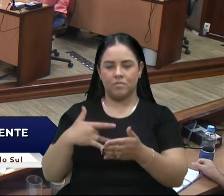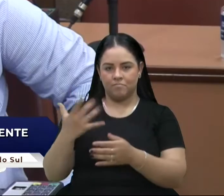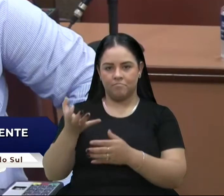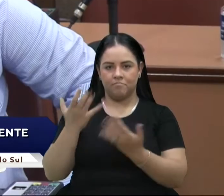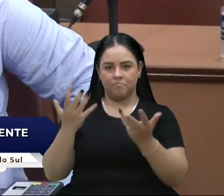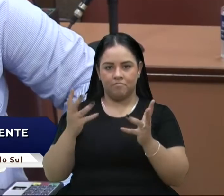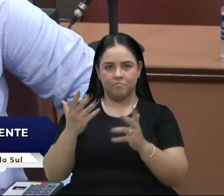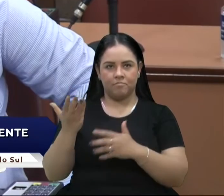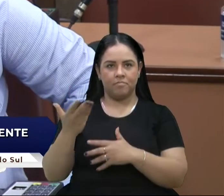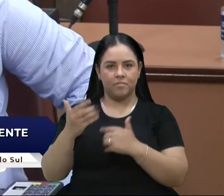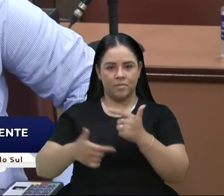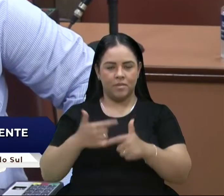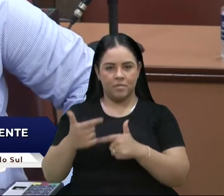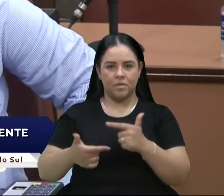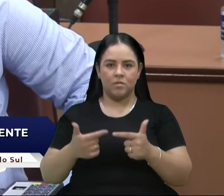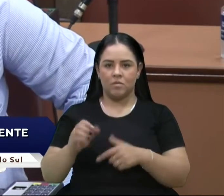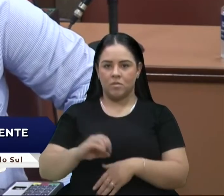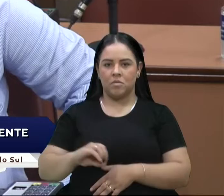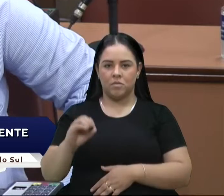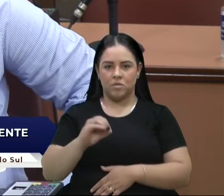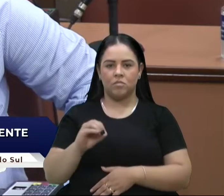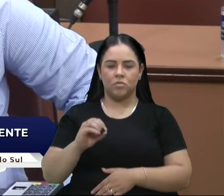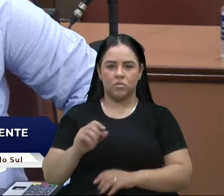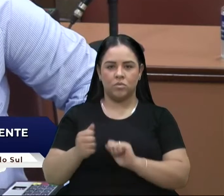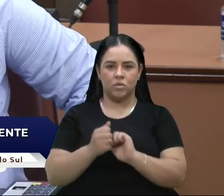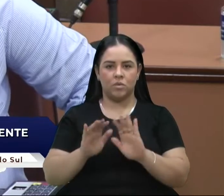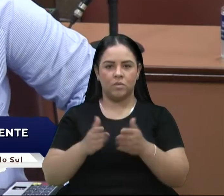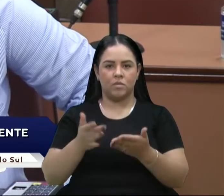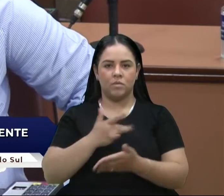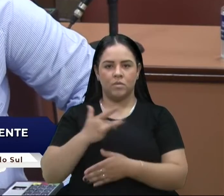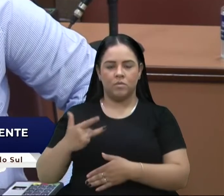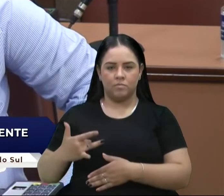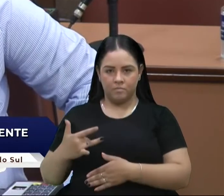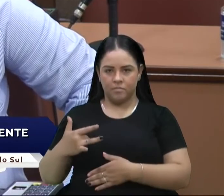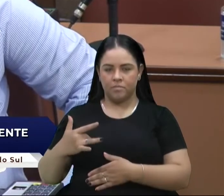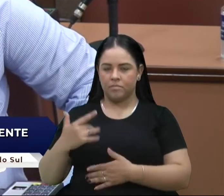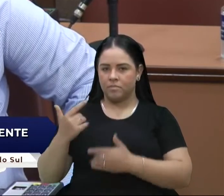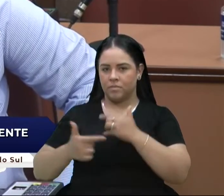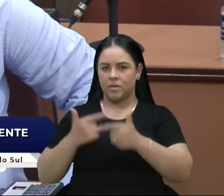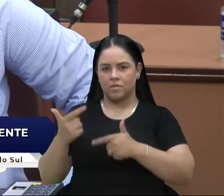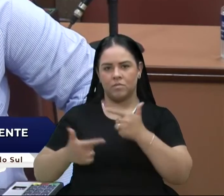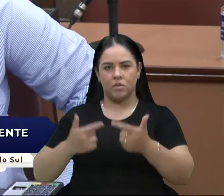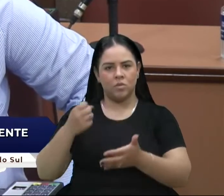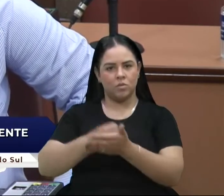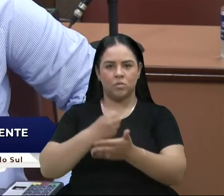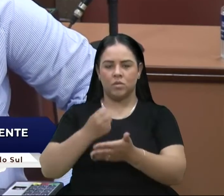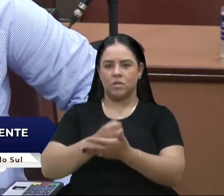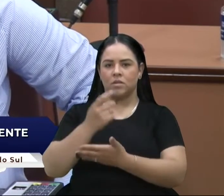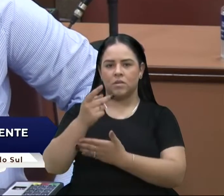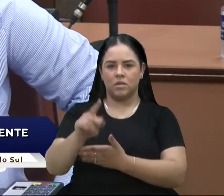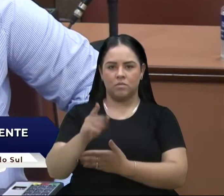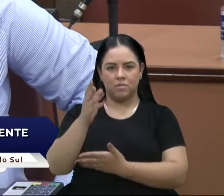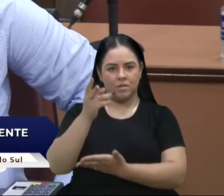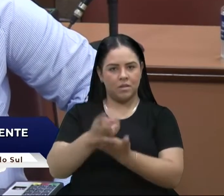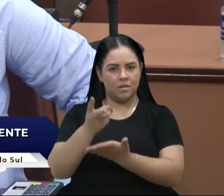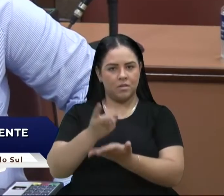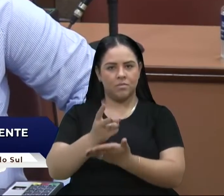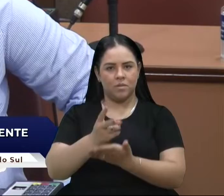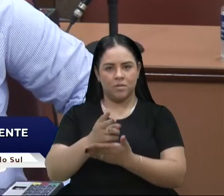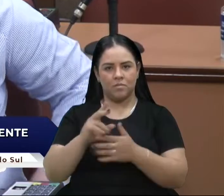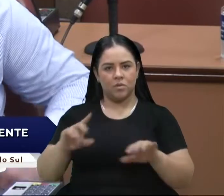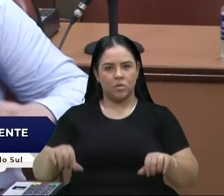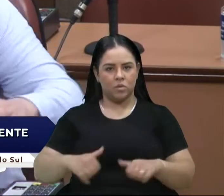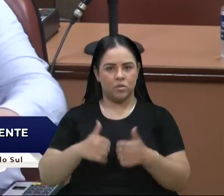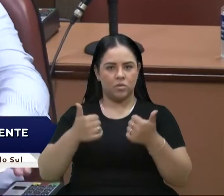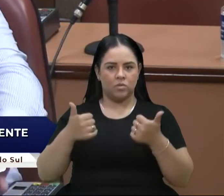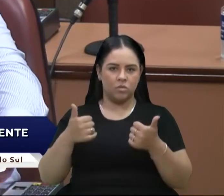pela condução dos trabalhos, pelo trabalho à frente da Comissão de Saúde, né, essa luta incansável que tu tens, né, para propiciar